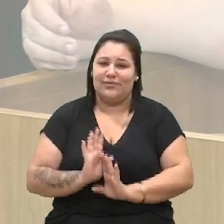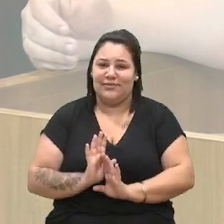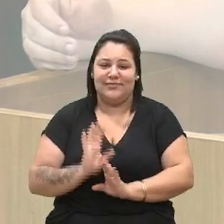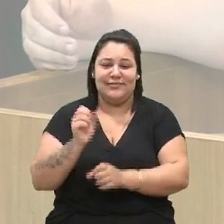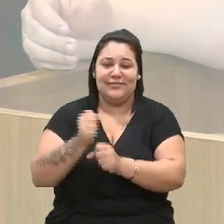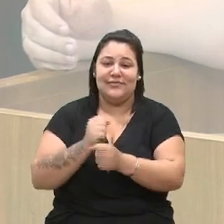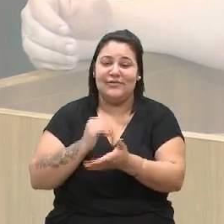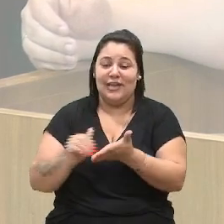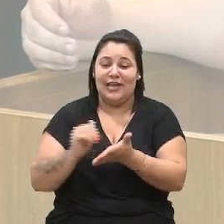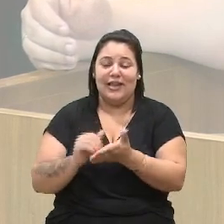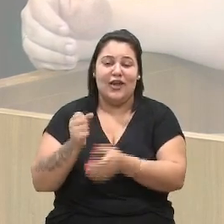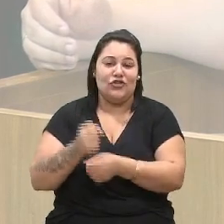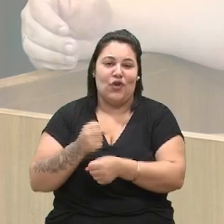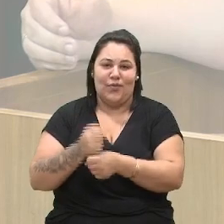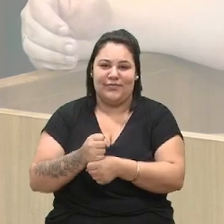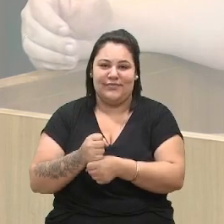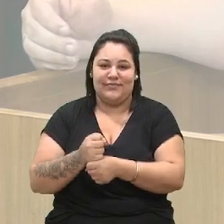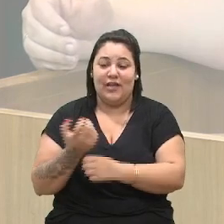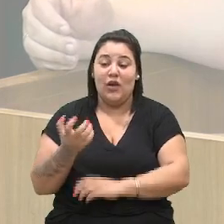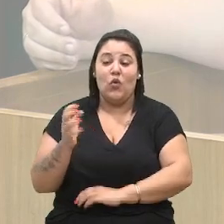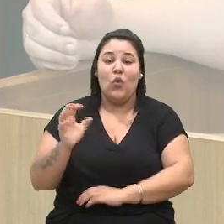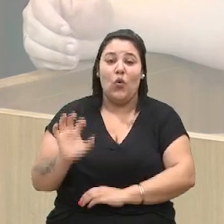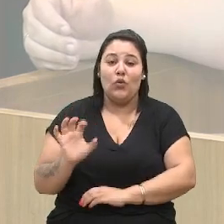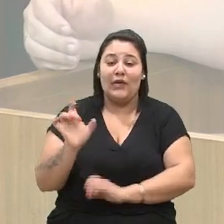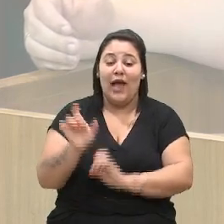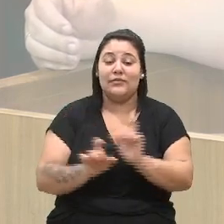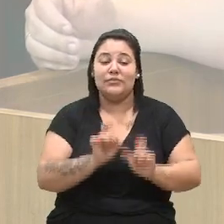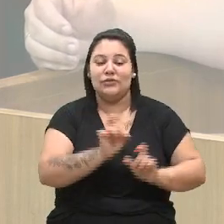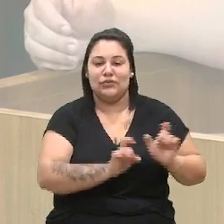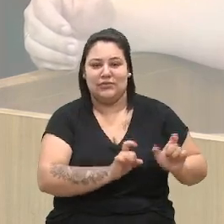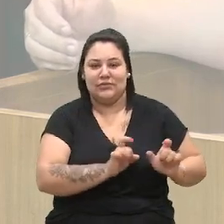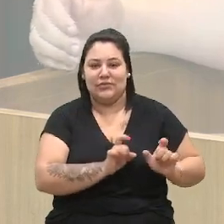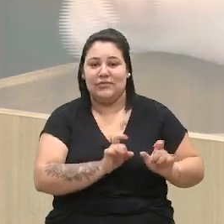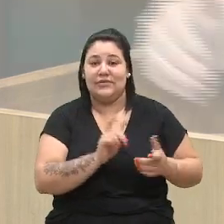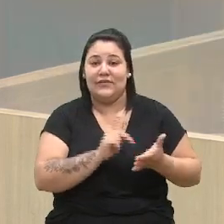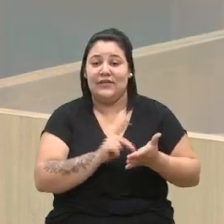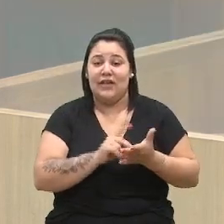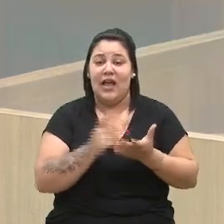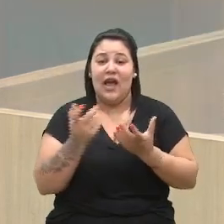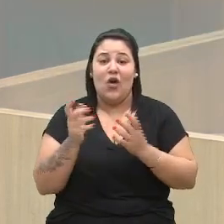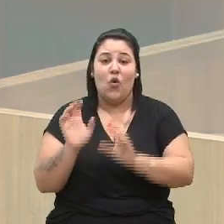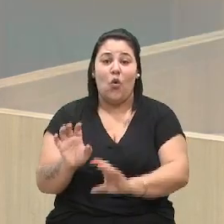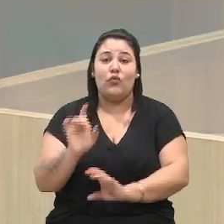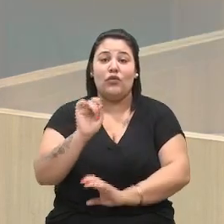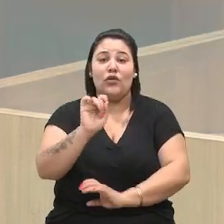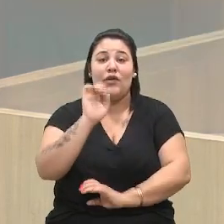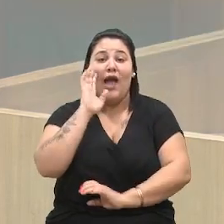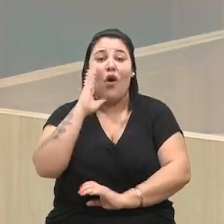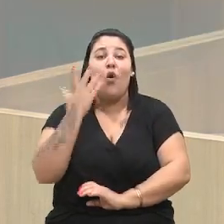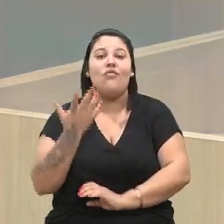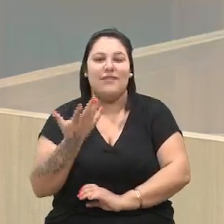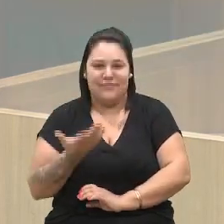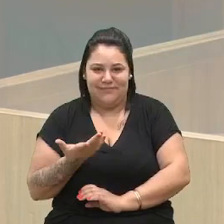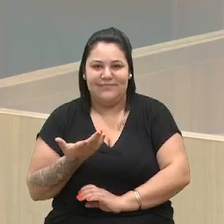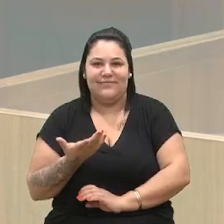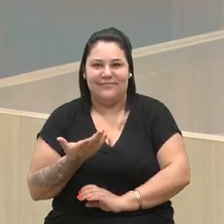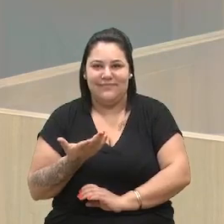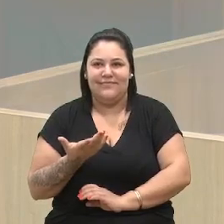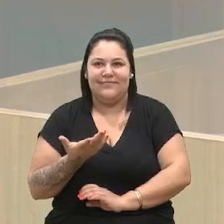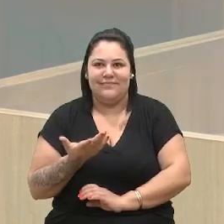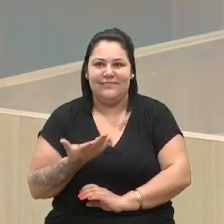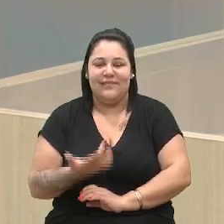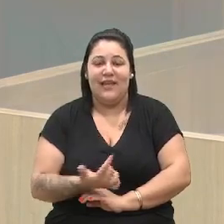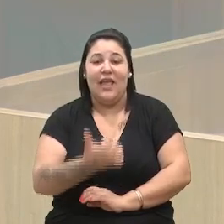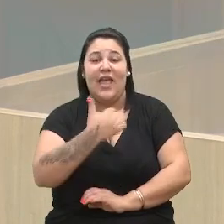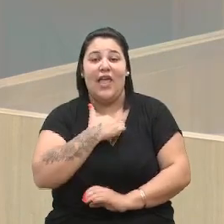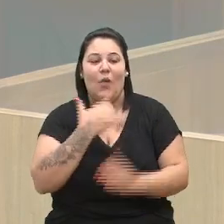as pessoas. É contra, infelizmente, vereador Fiuza, o que acontece. Aí eu analisei